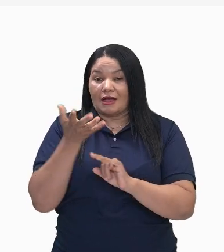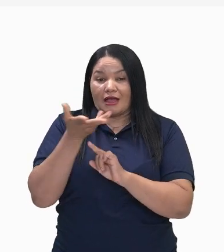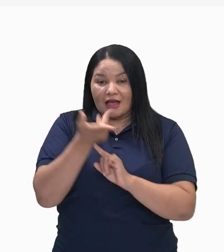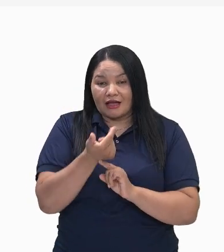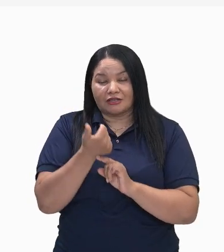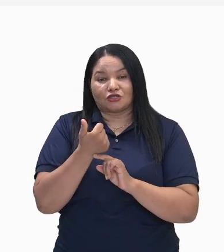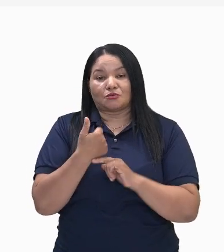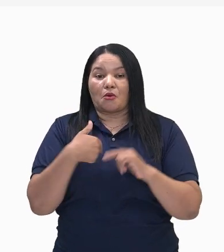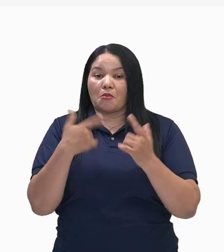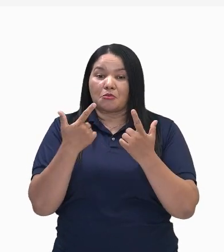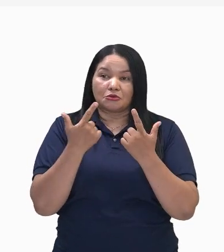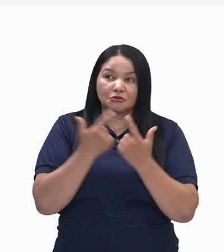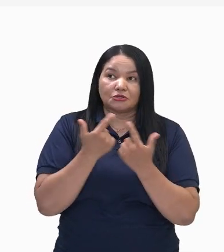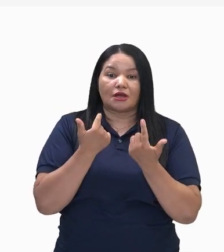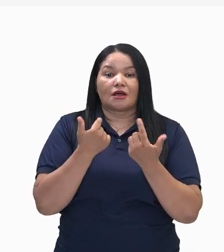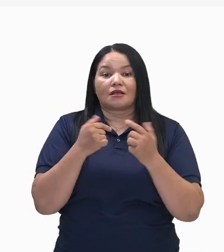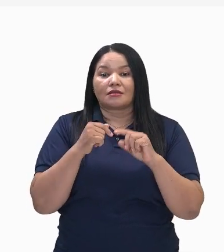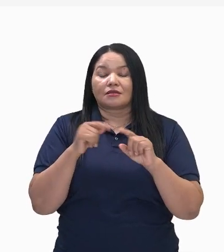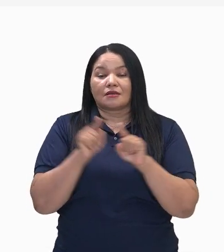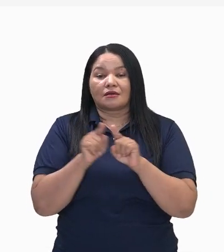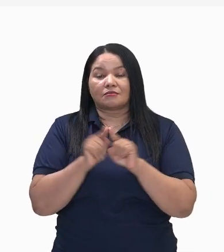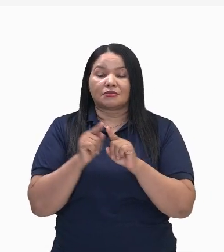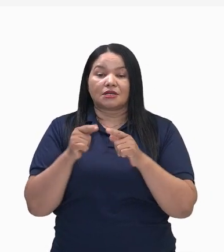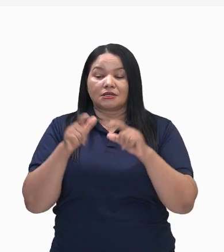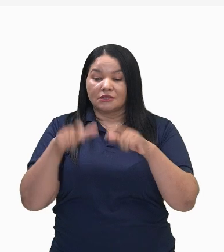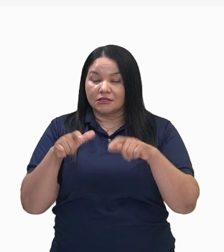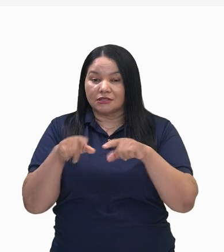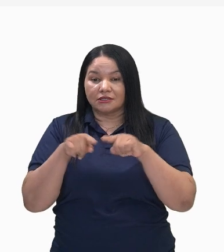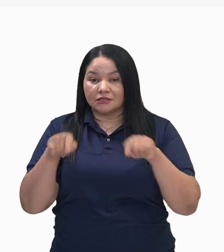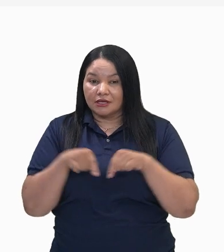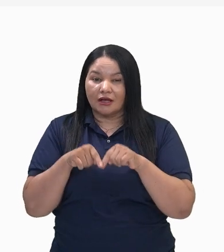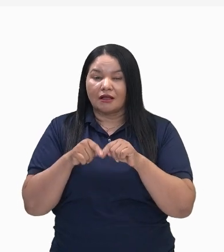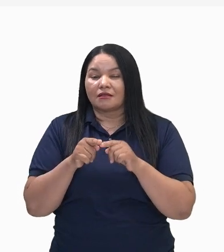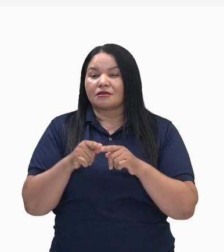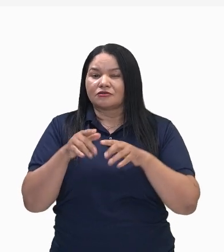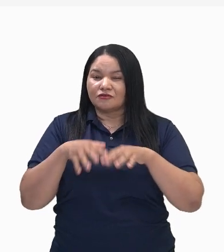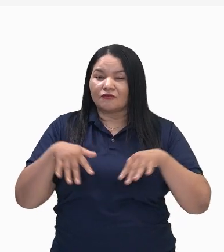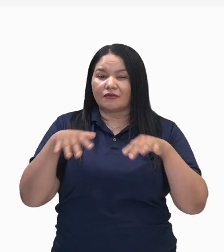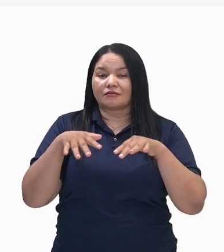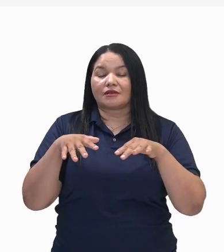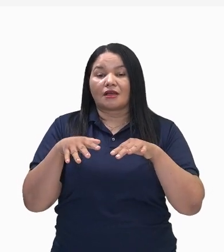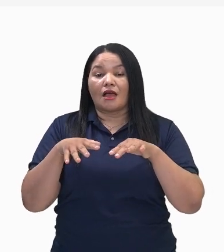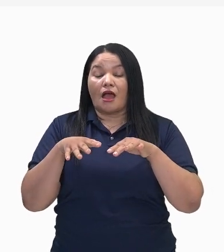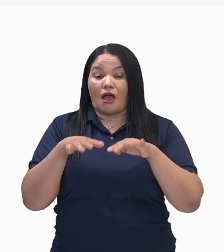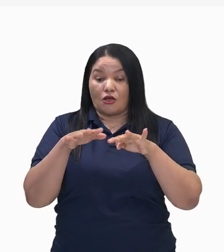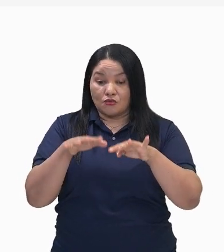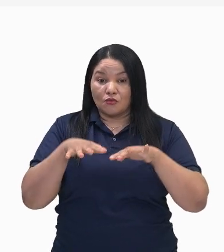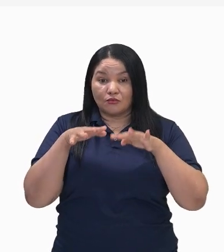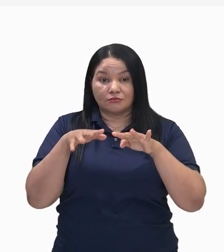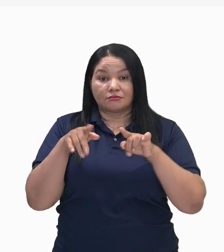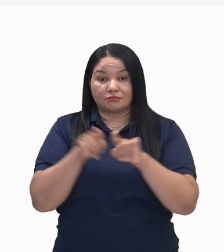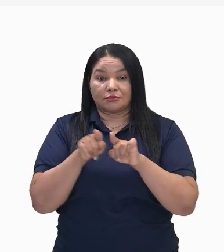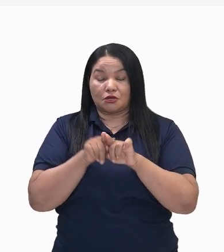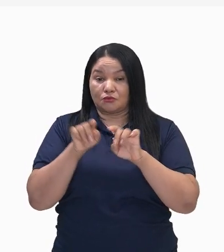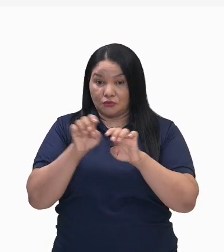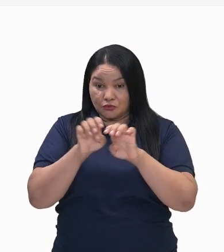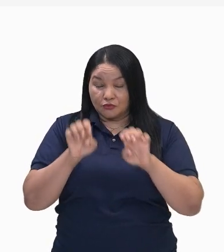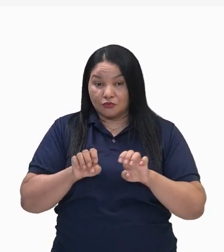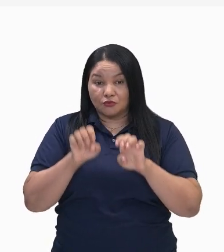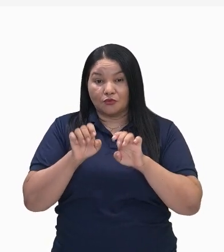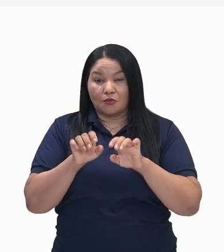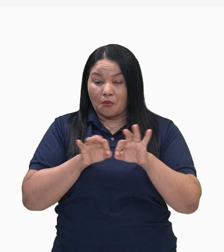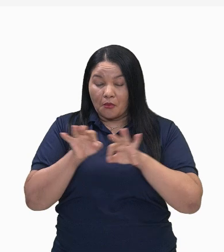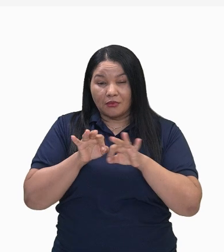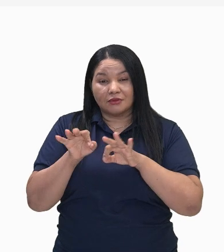como teatro, óperas, sala de espetáculos e anfiteatro. Esses espaços possuem estruturas planejadas